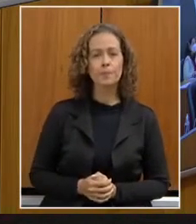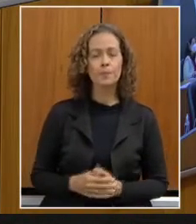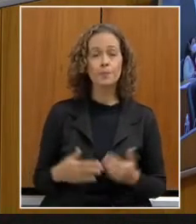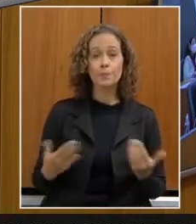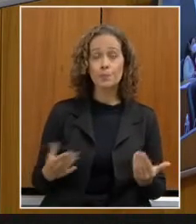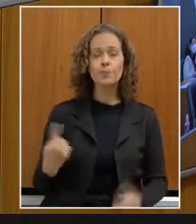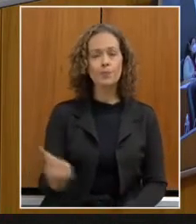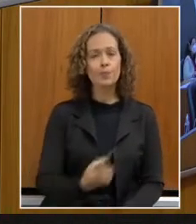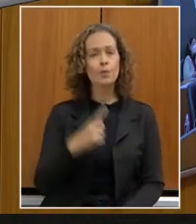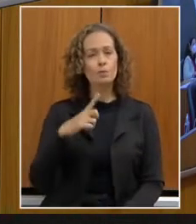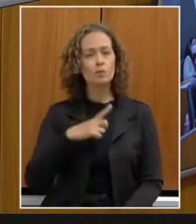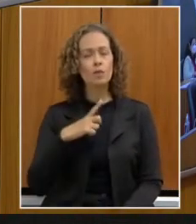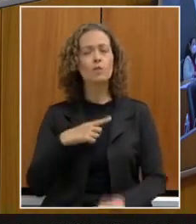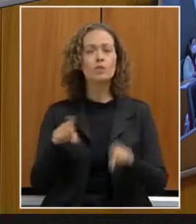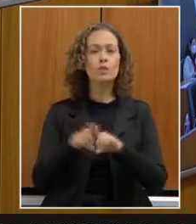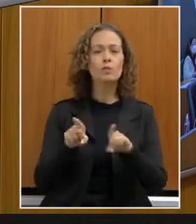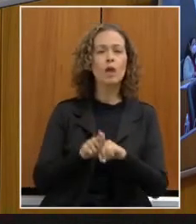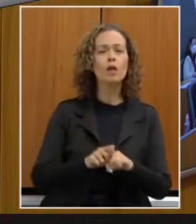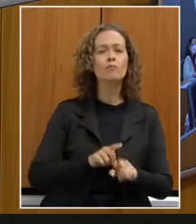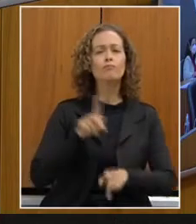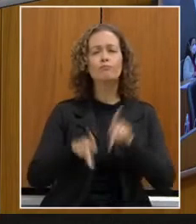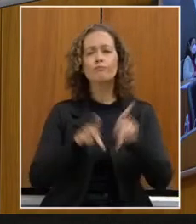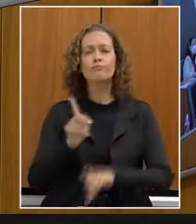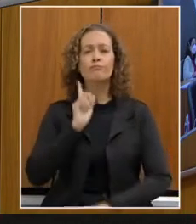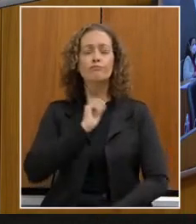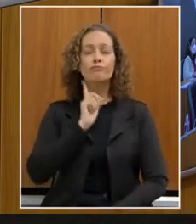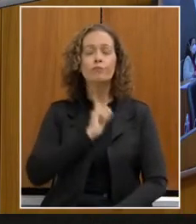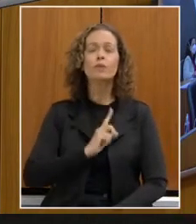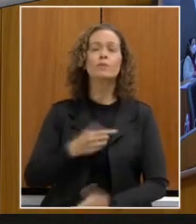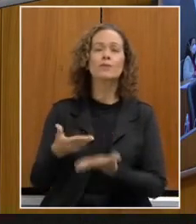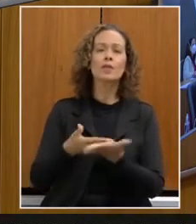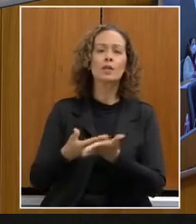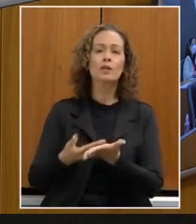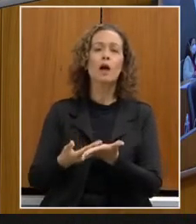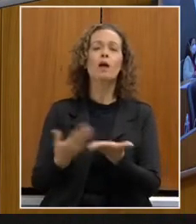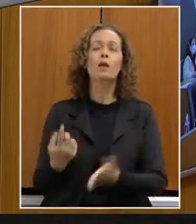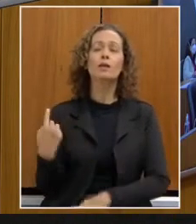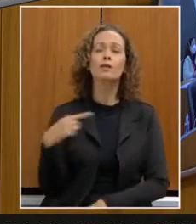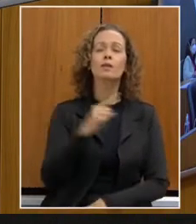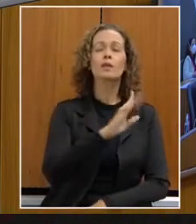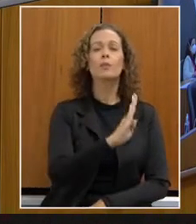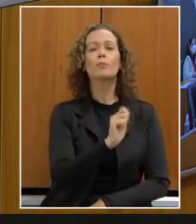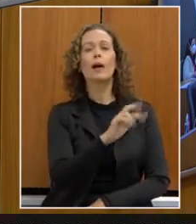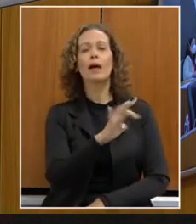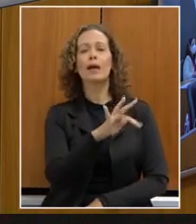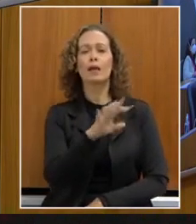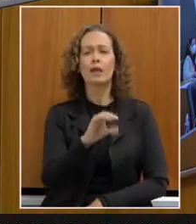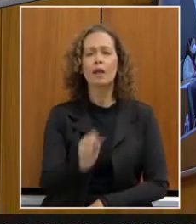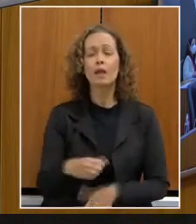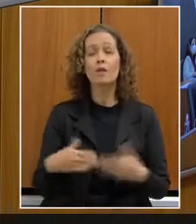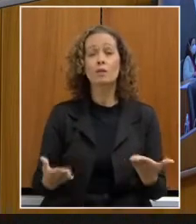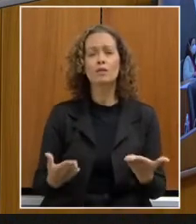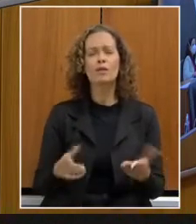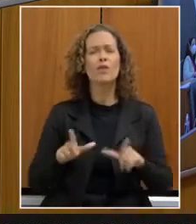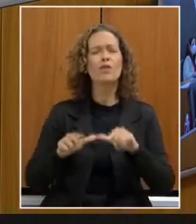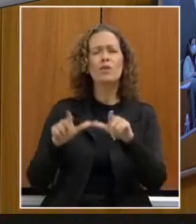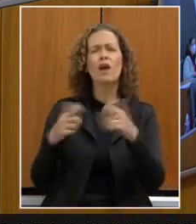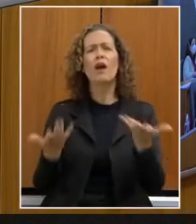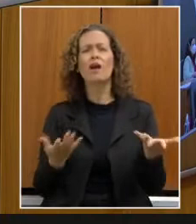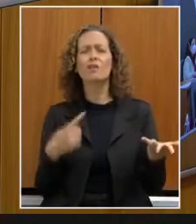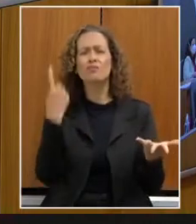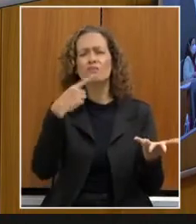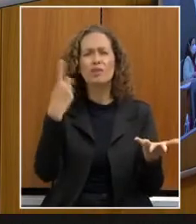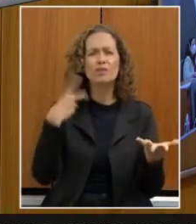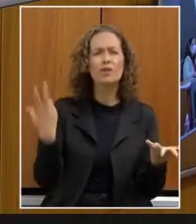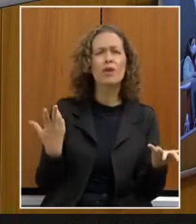Nós temos mineiros que estão saindo de Unaí para se tratar em Barretos, nós temos mineiros que saem de Unaí, viajam... Dá quanto tempo, deputado Pimenta, até